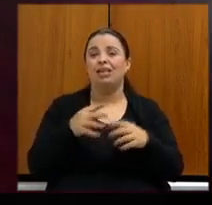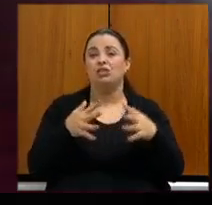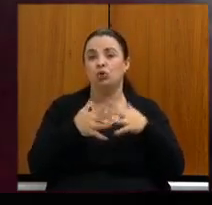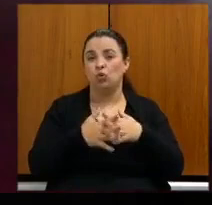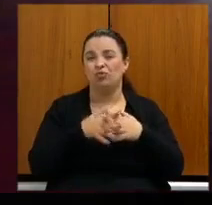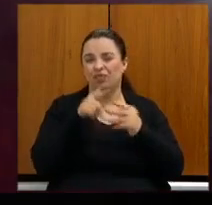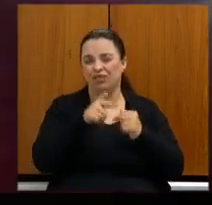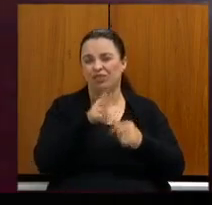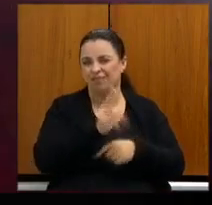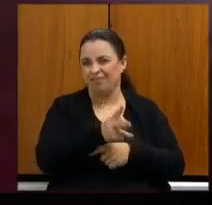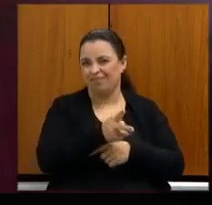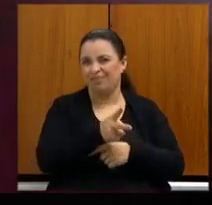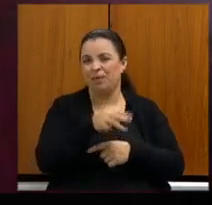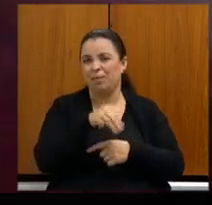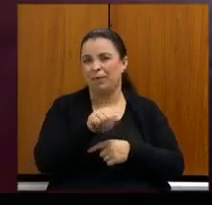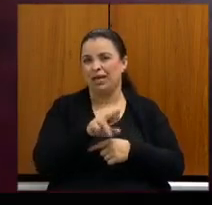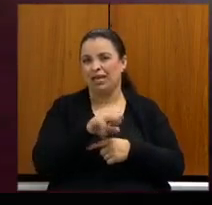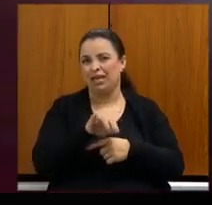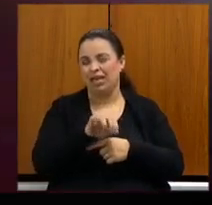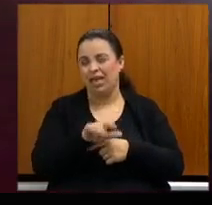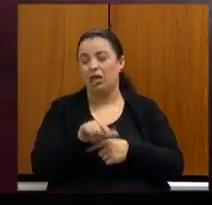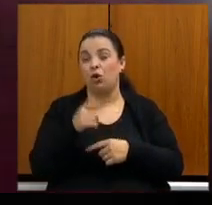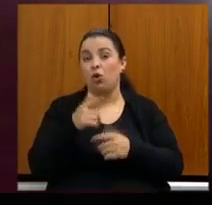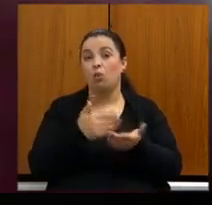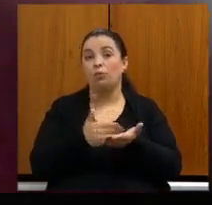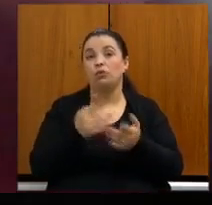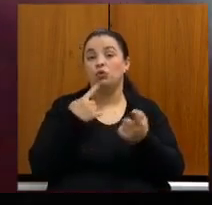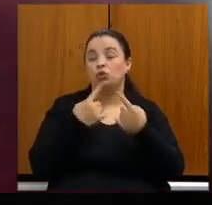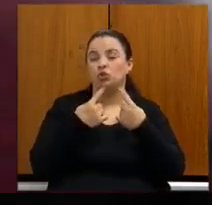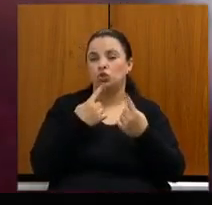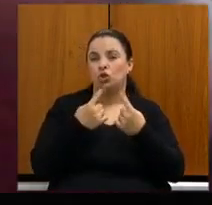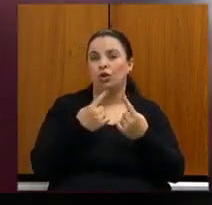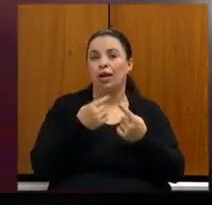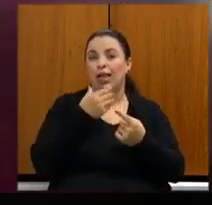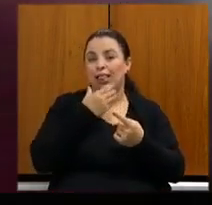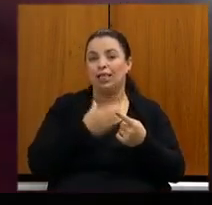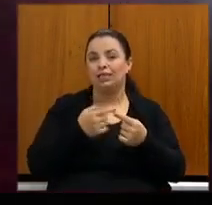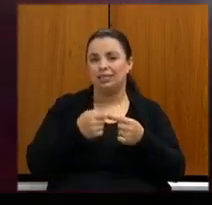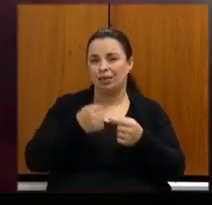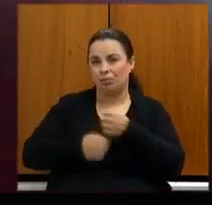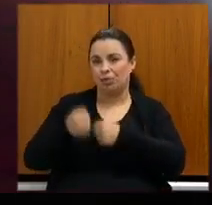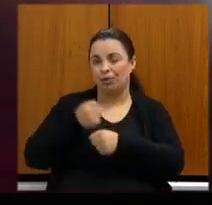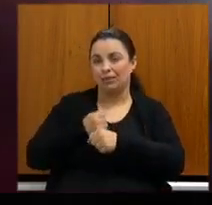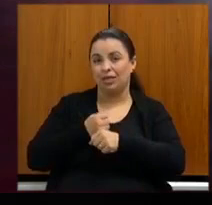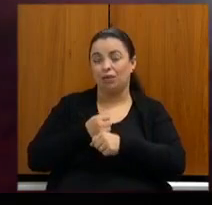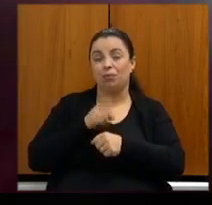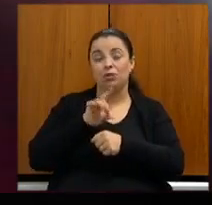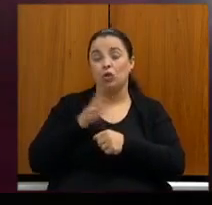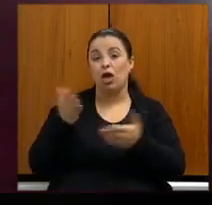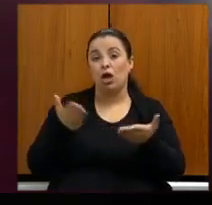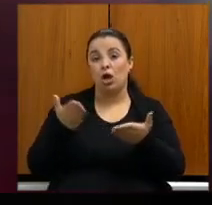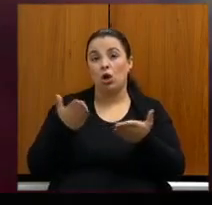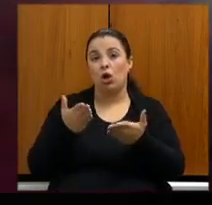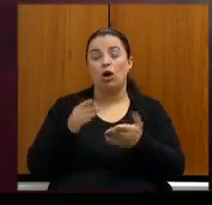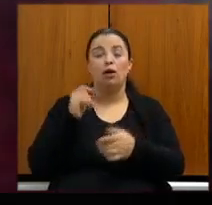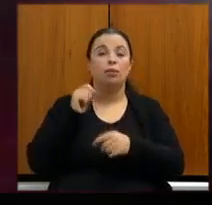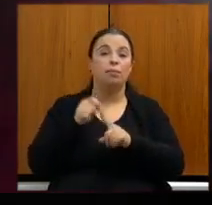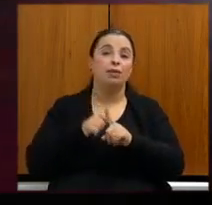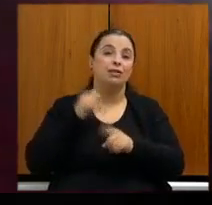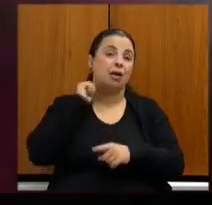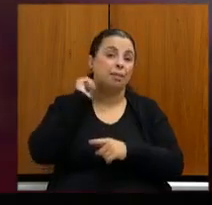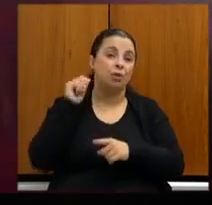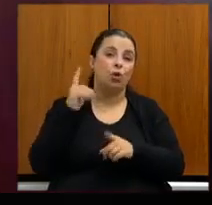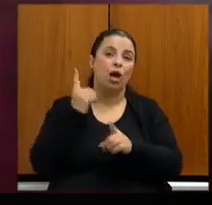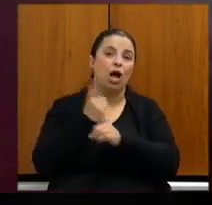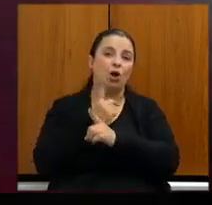teses sobre ele em dezembro do ano passado mas só conseguimos nos reunir agora em abril do meses